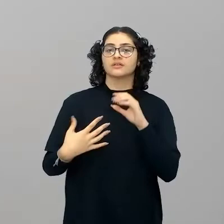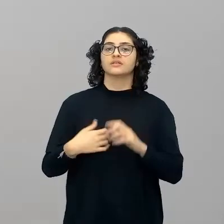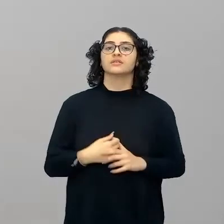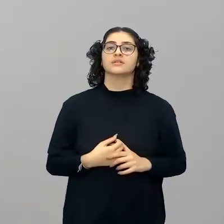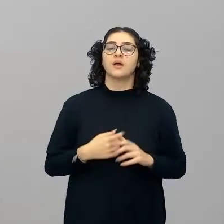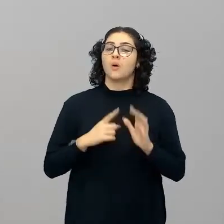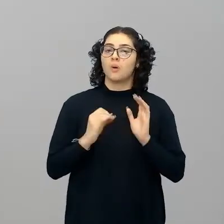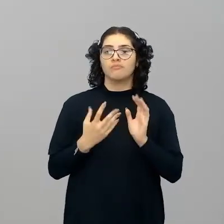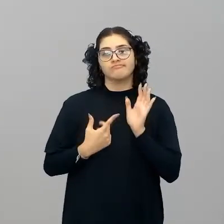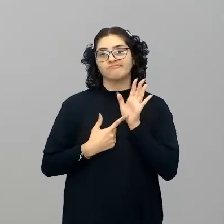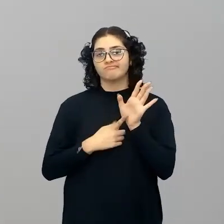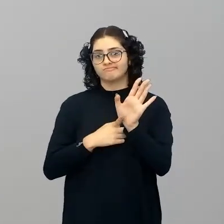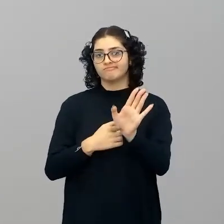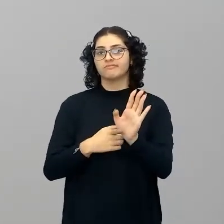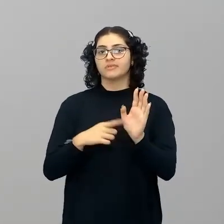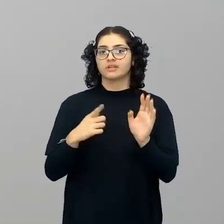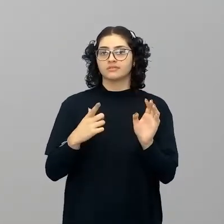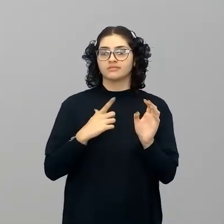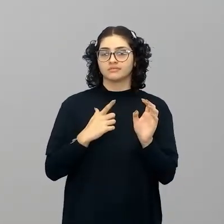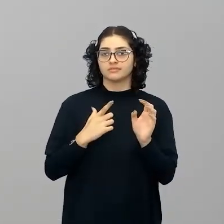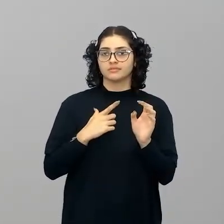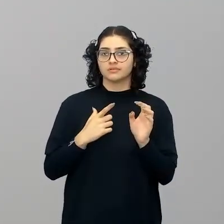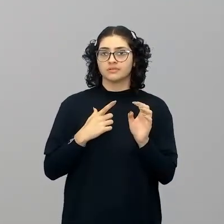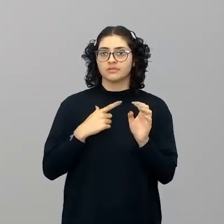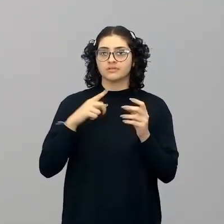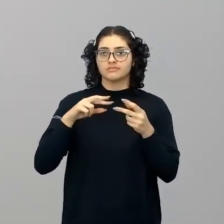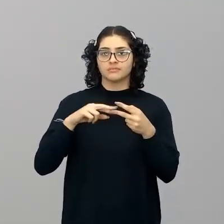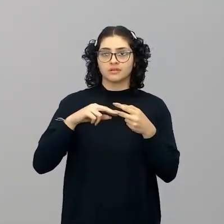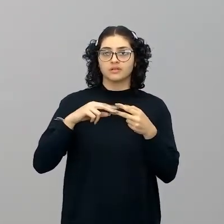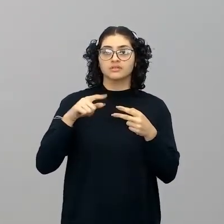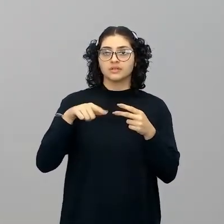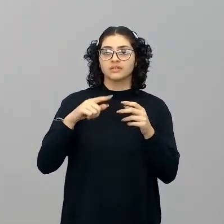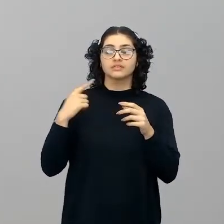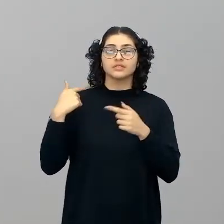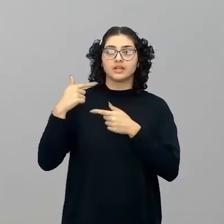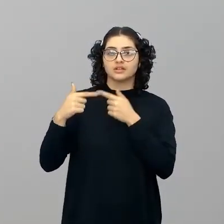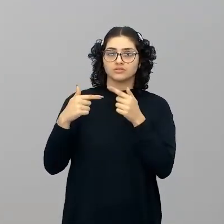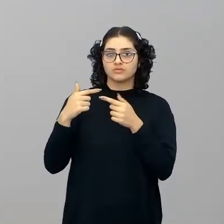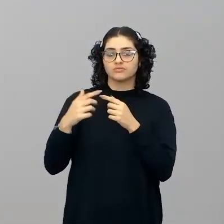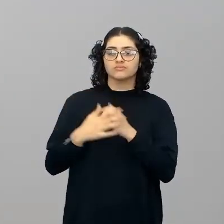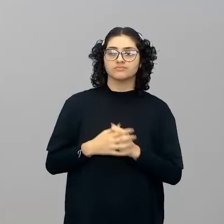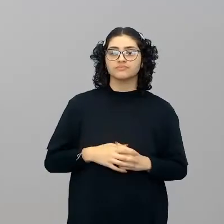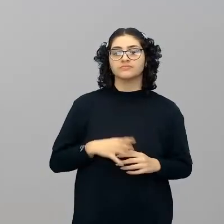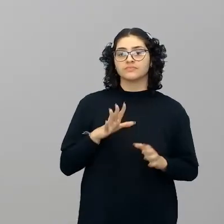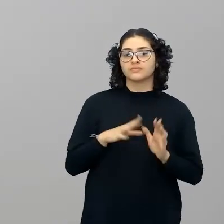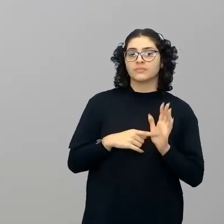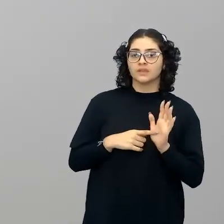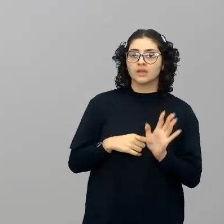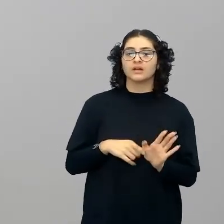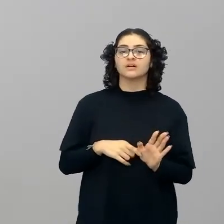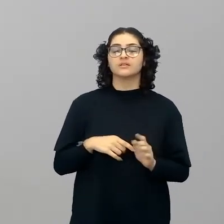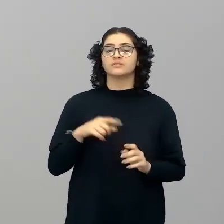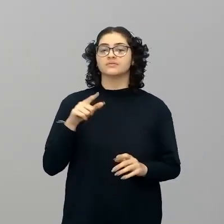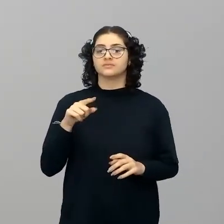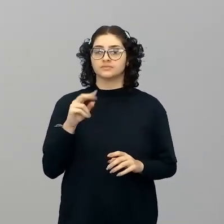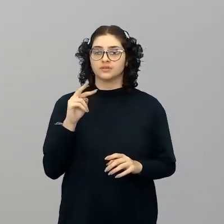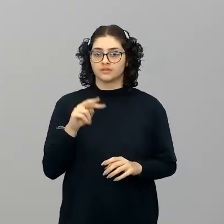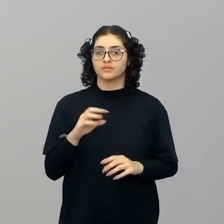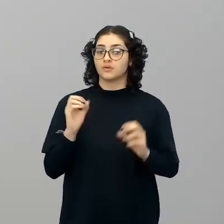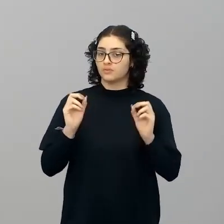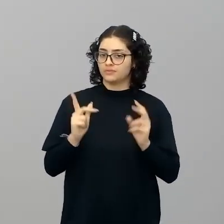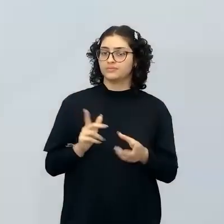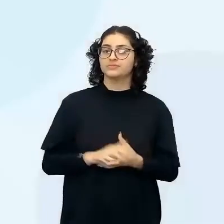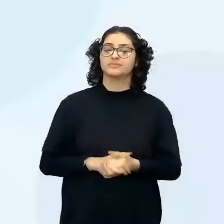ou apresentar aí esses aspectos genéticos masculinos, tá? Então, aqui nesse caso, eu estou falando de aspectos genéticos,